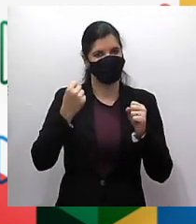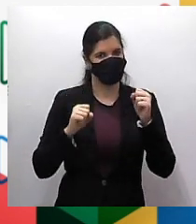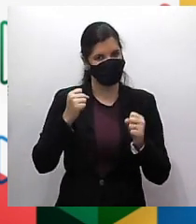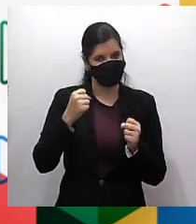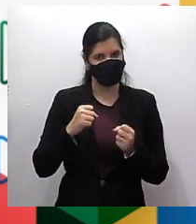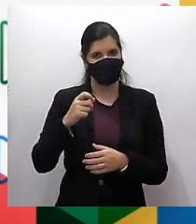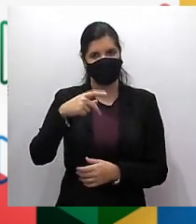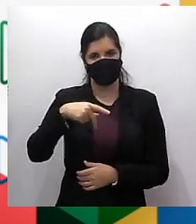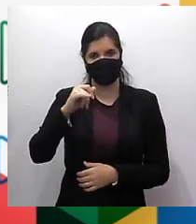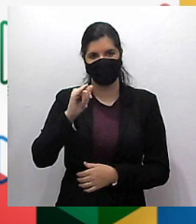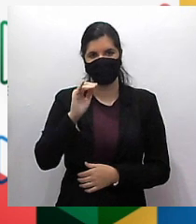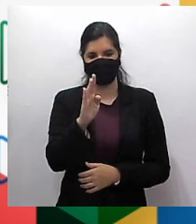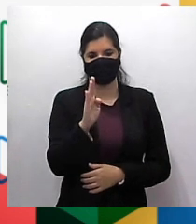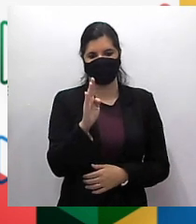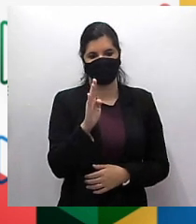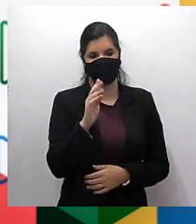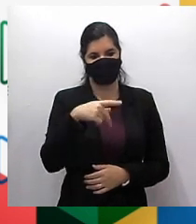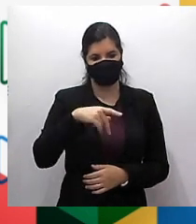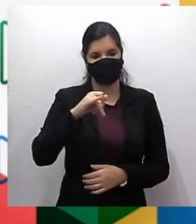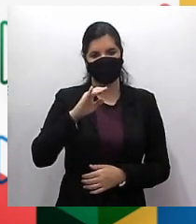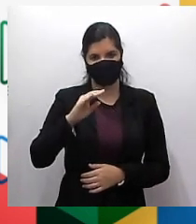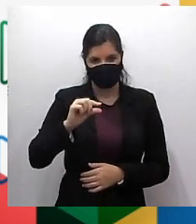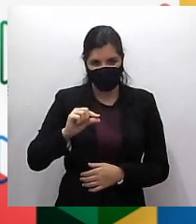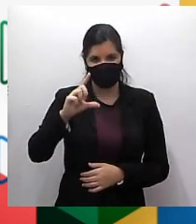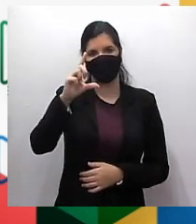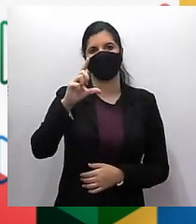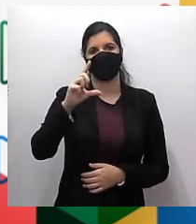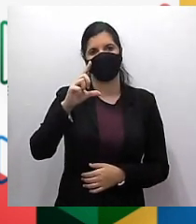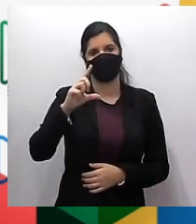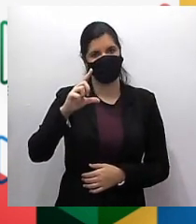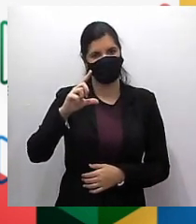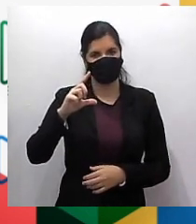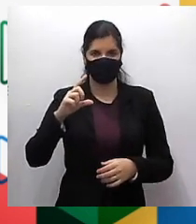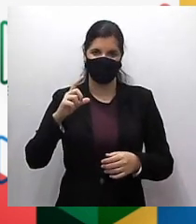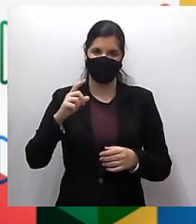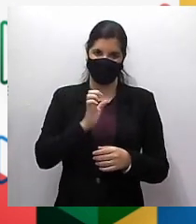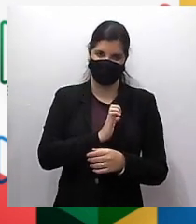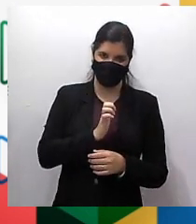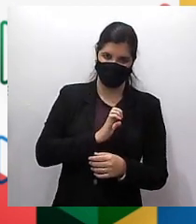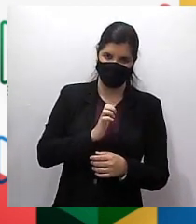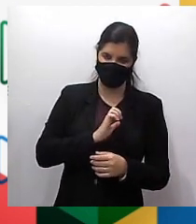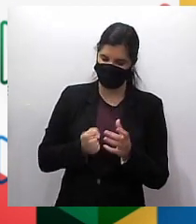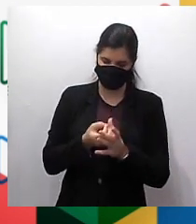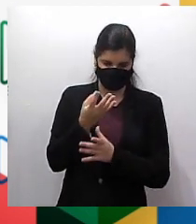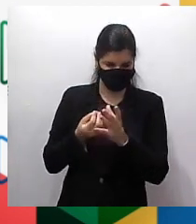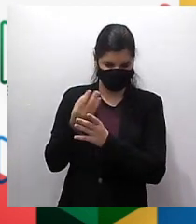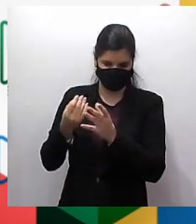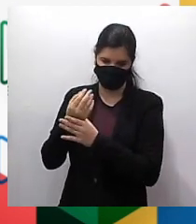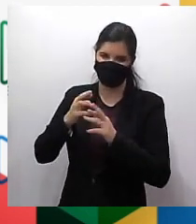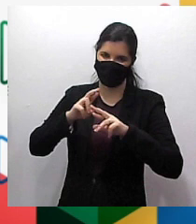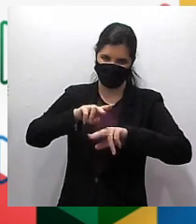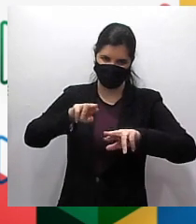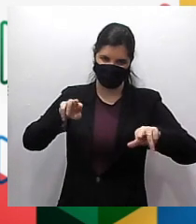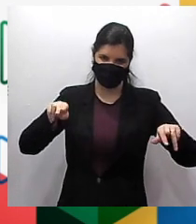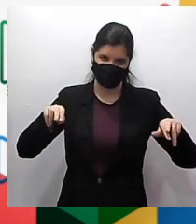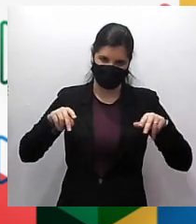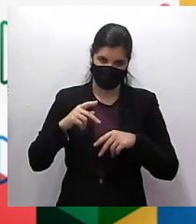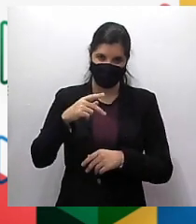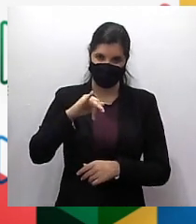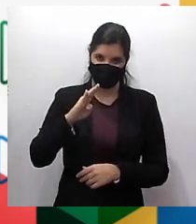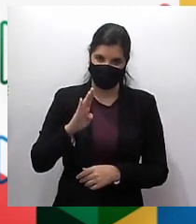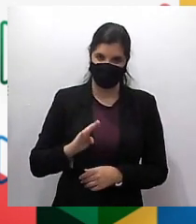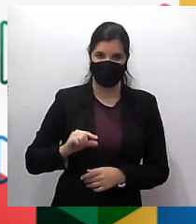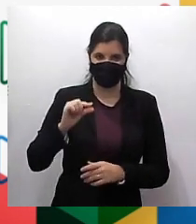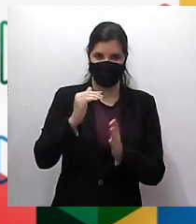PIB elevado, que é um terceiro fator. O PIB elevado, você produzir riqueza em grande quantidade. Se você tem um PIB elevado,